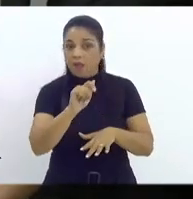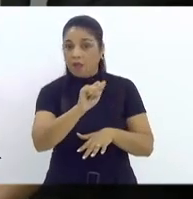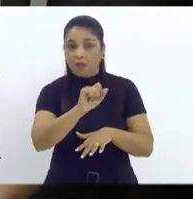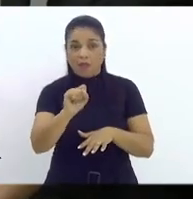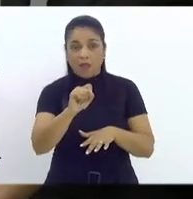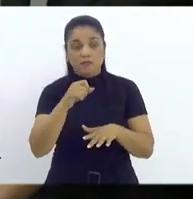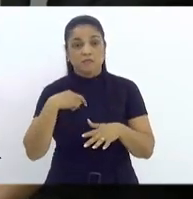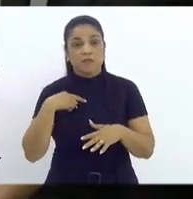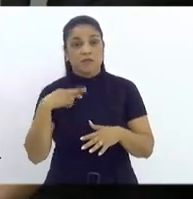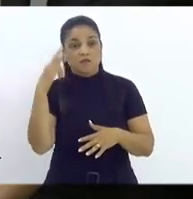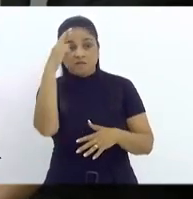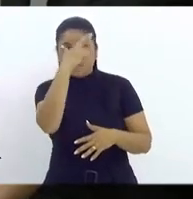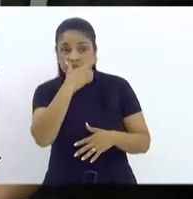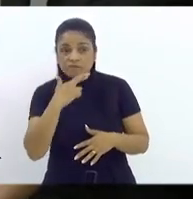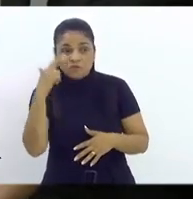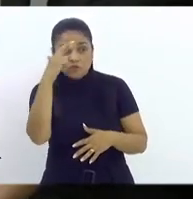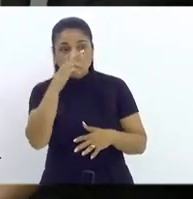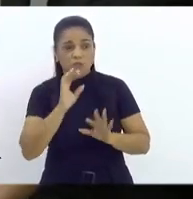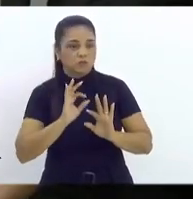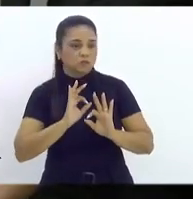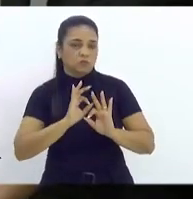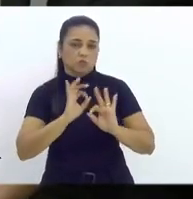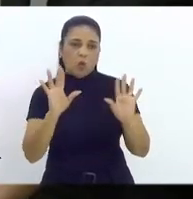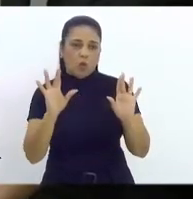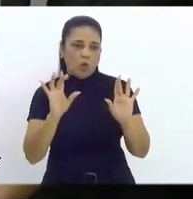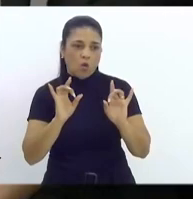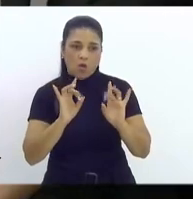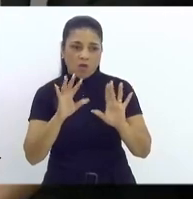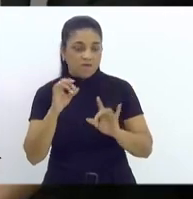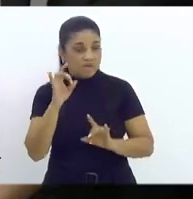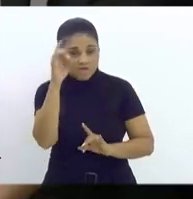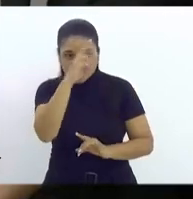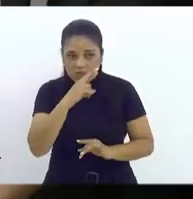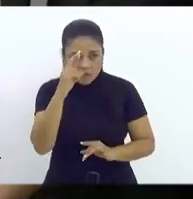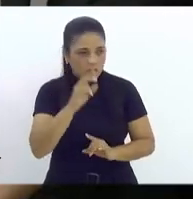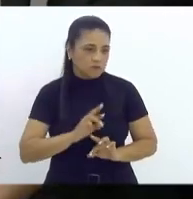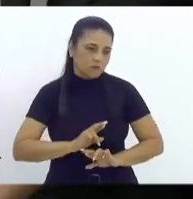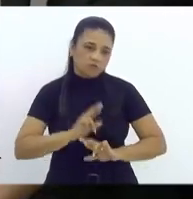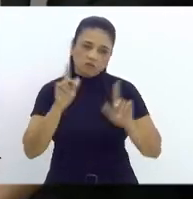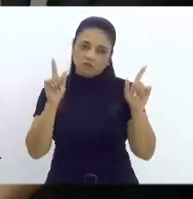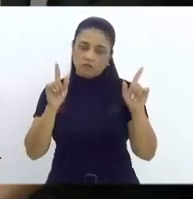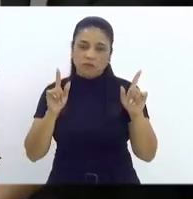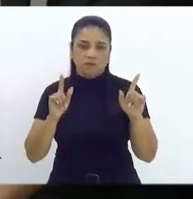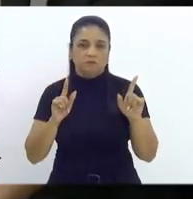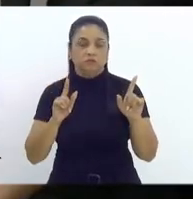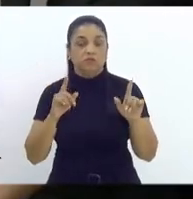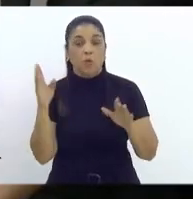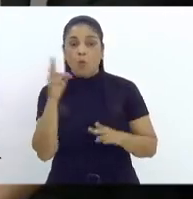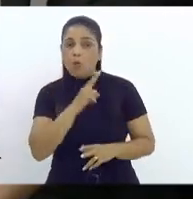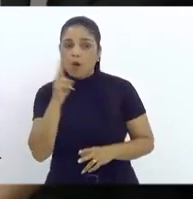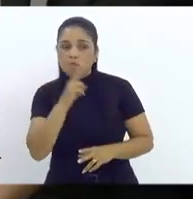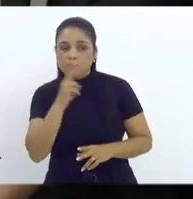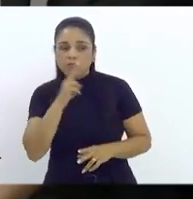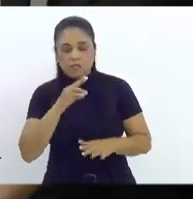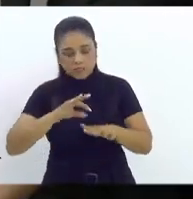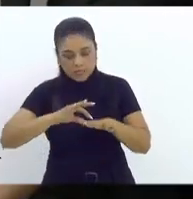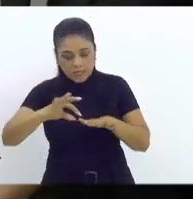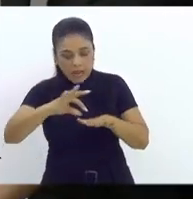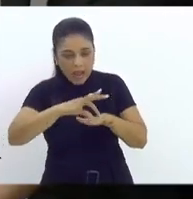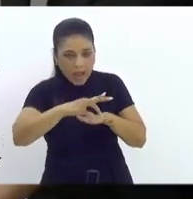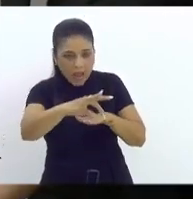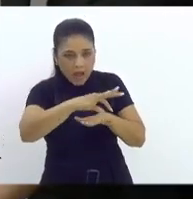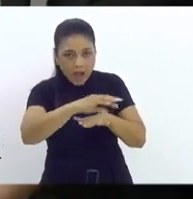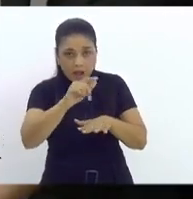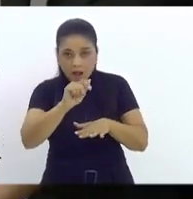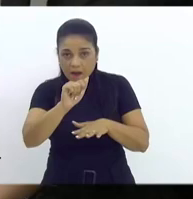de vistoria para a instalação do consumidor. Né? E caso de uma emergência que tem uma instalação de gás e que